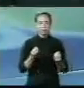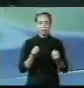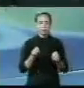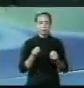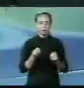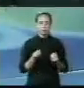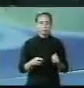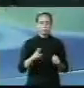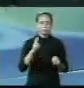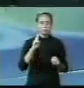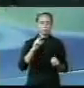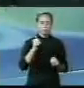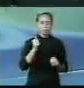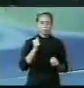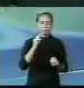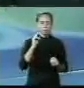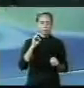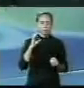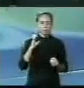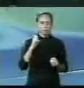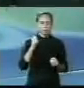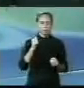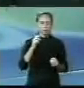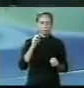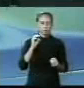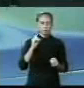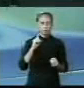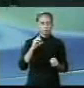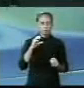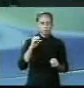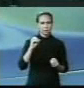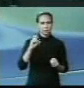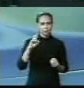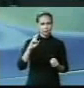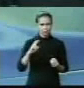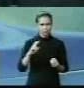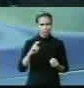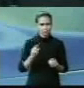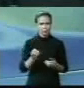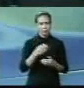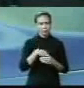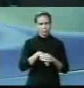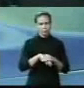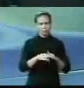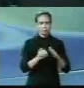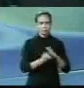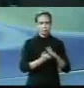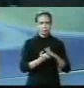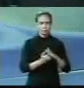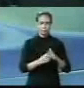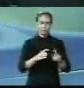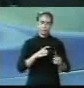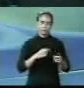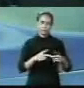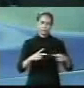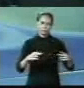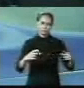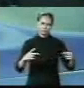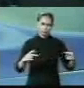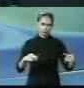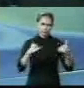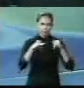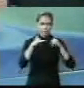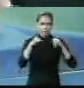rede administrativa, a rede acadêmica, a rede do suporte técnico, certo? Então, cada uma